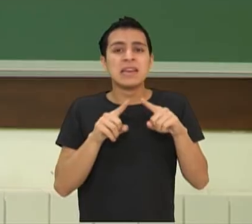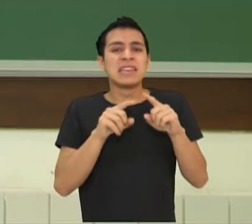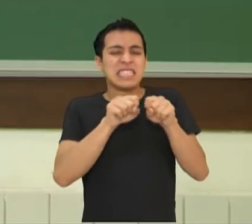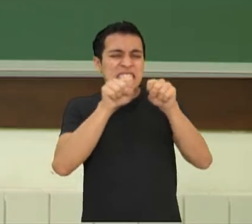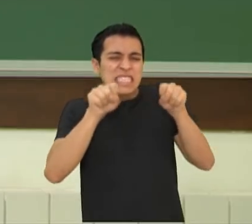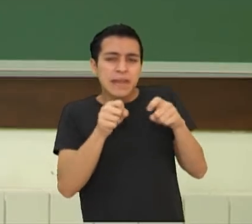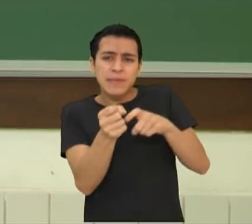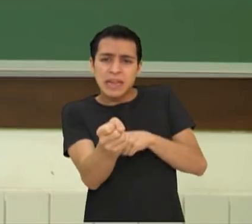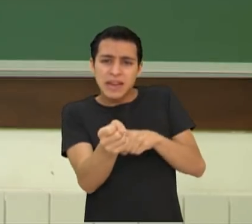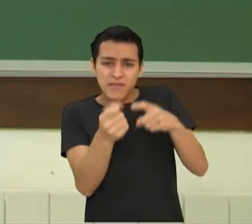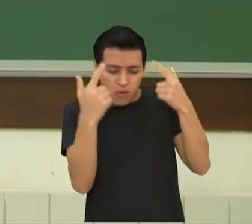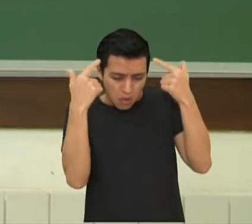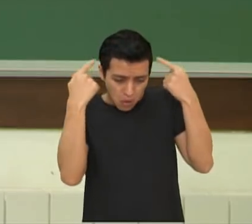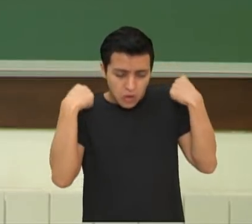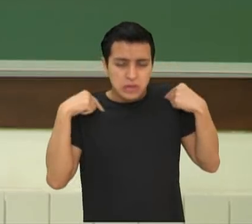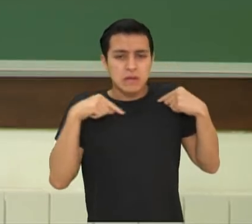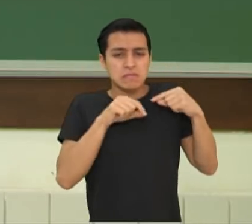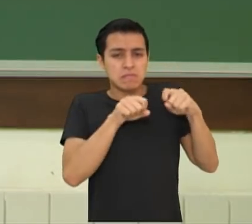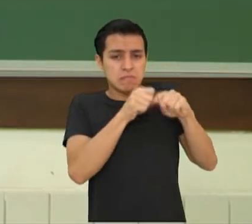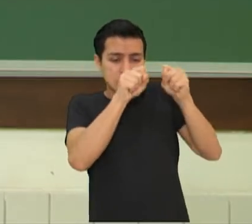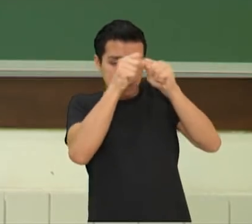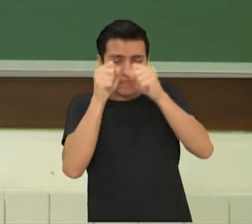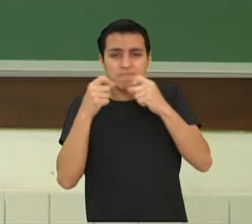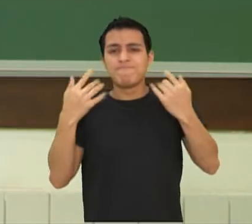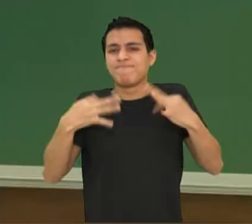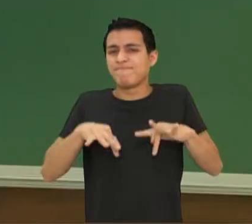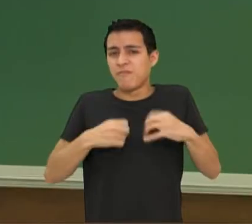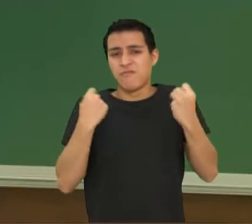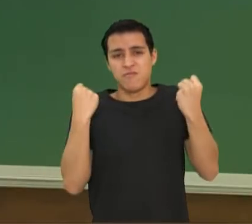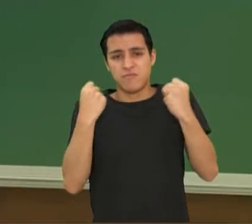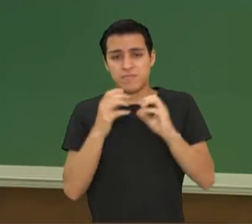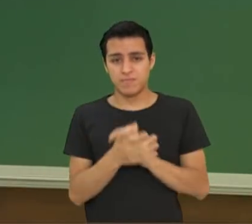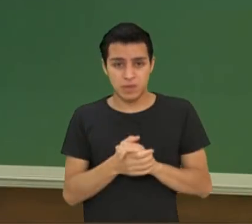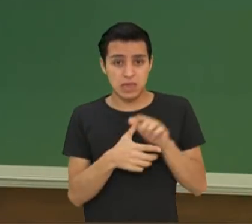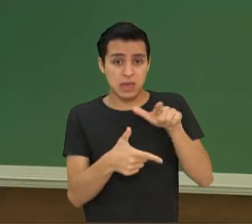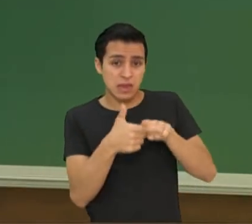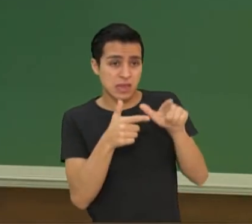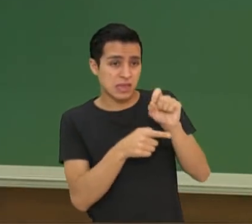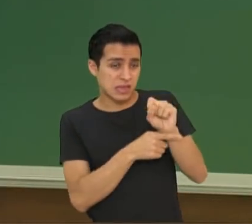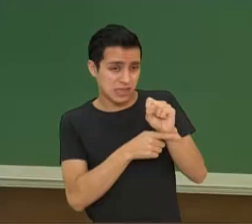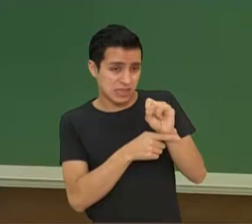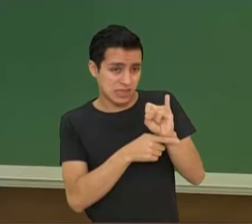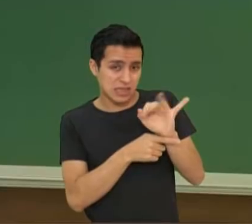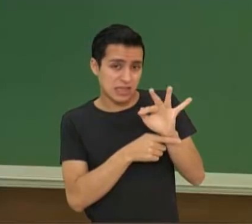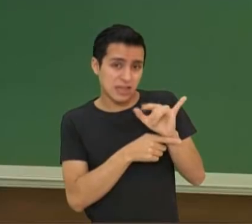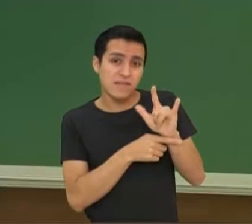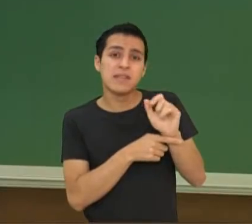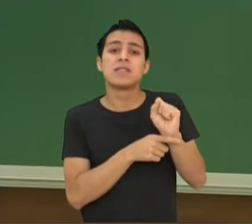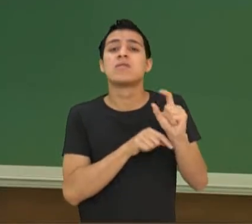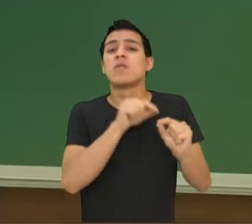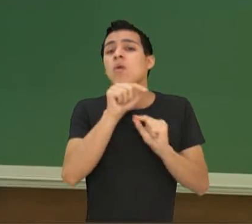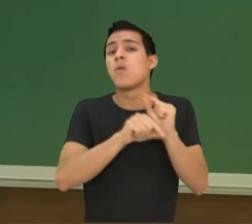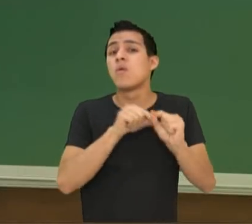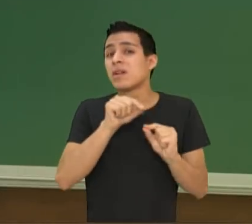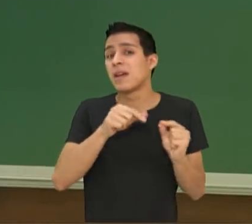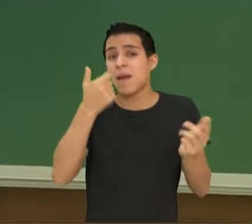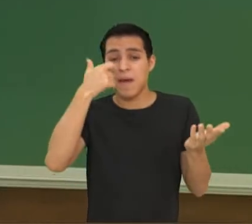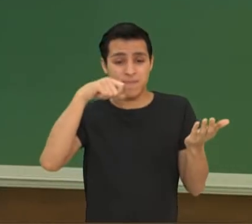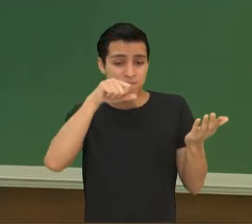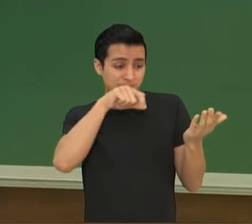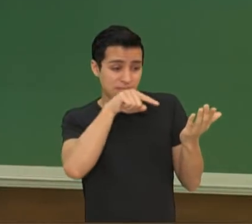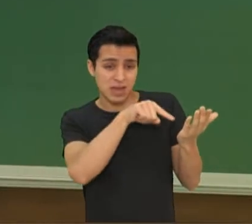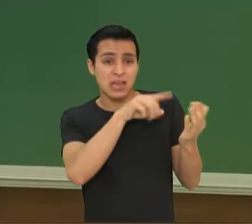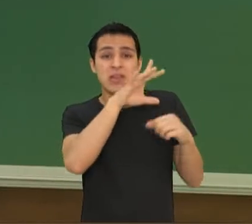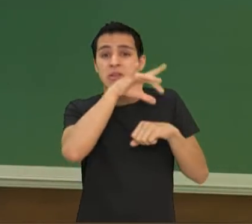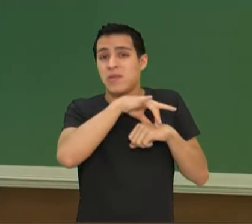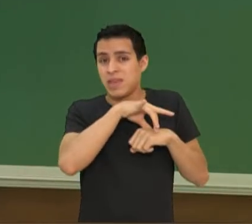causa muita dor. O grande problema da sífilis é quando as mães grávidas acabam